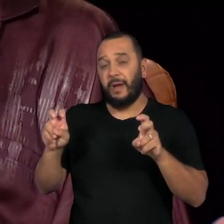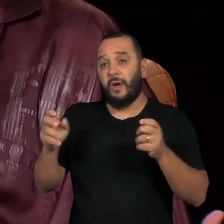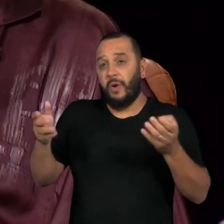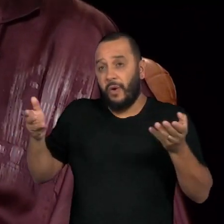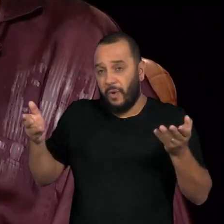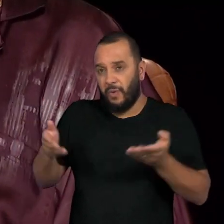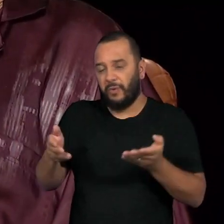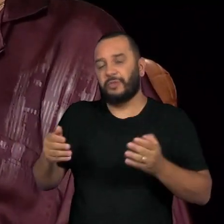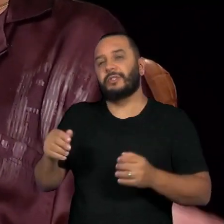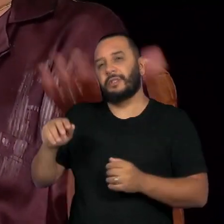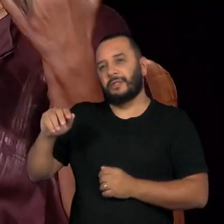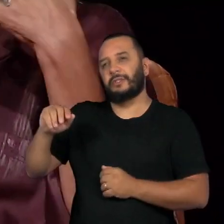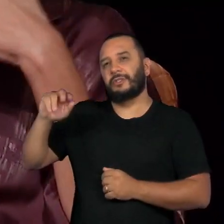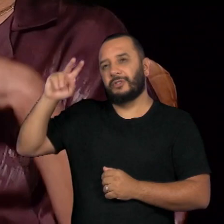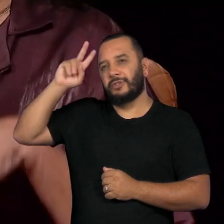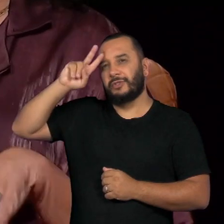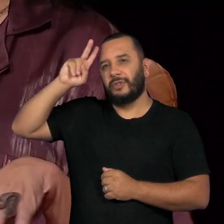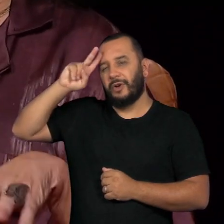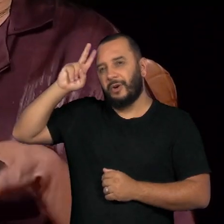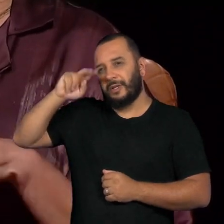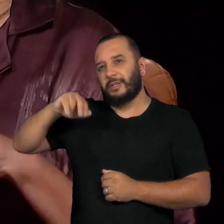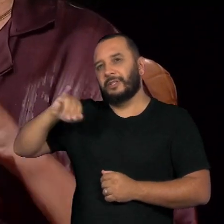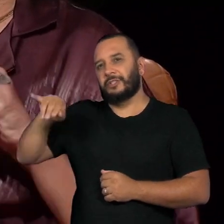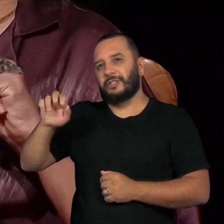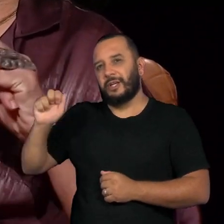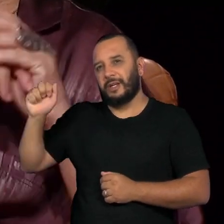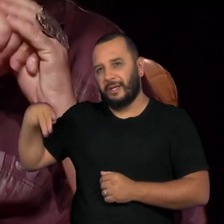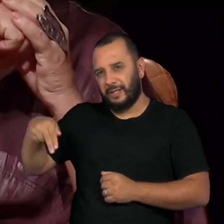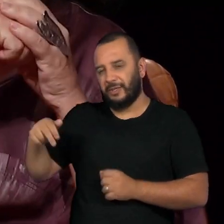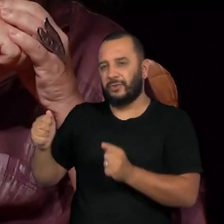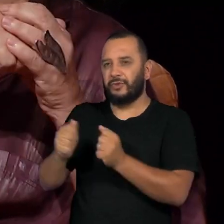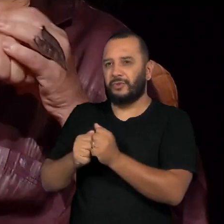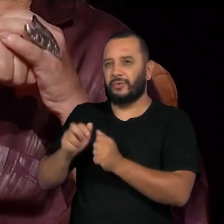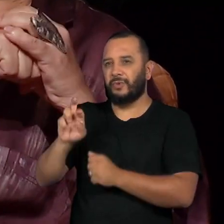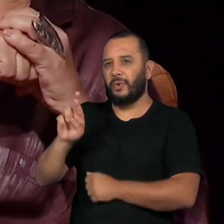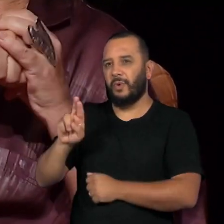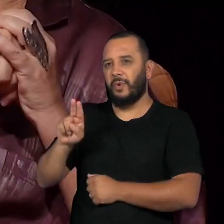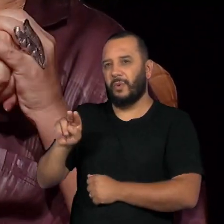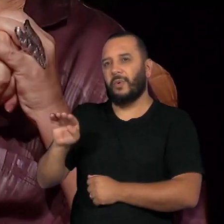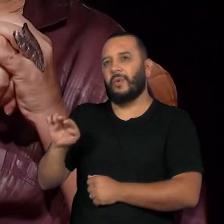o Jean-Claude elaborou junto com Rubens Revald e